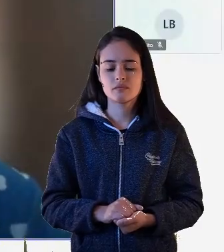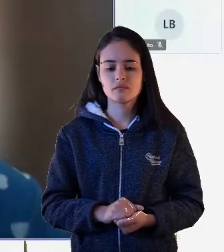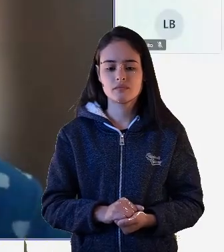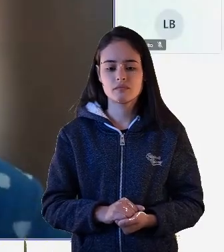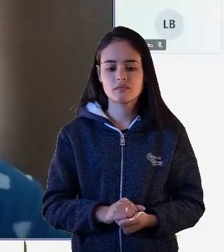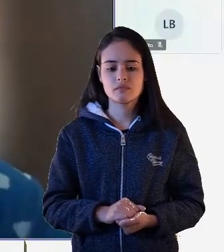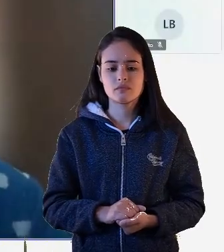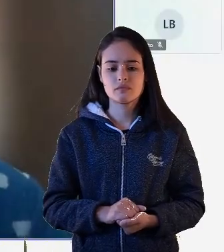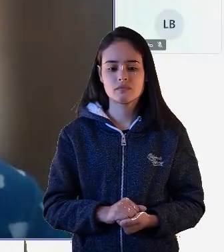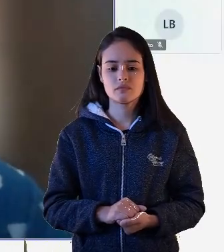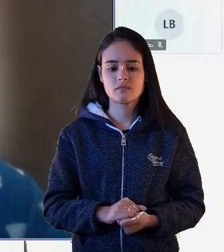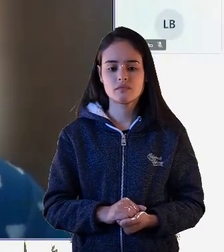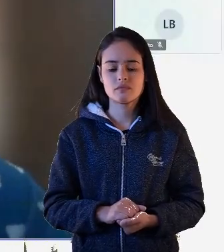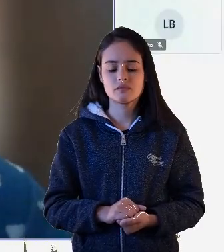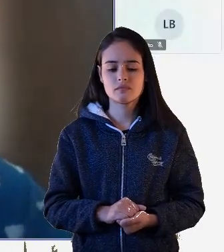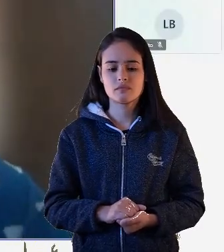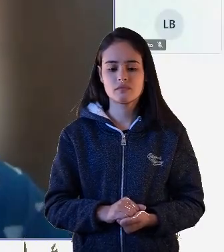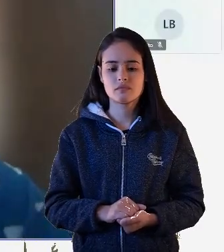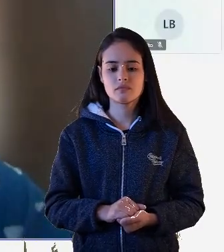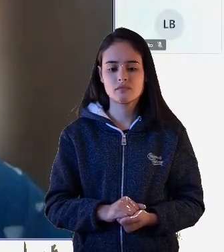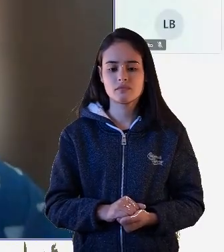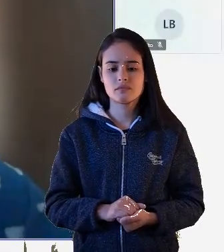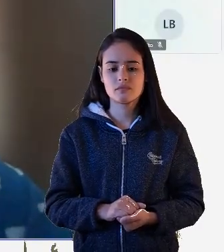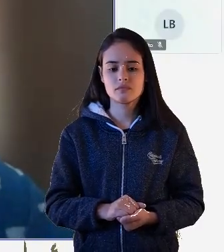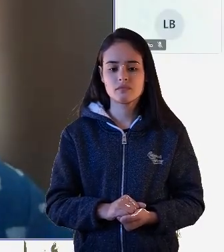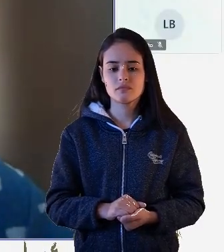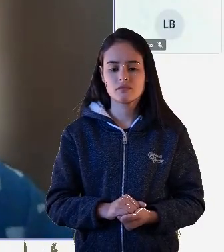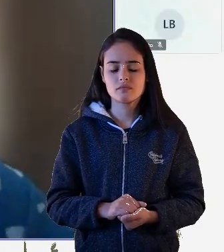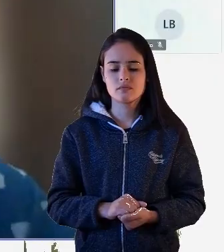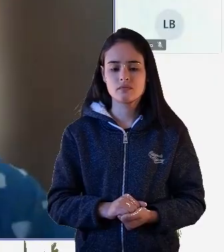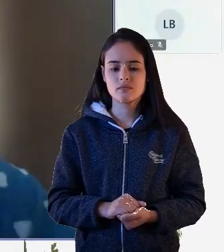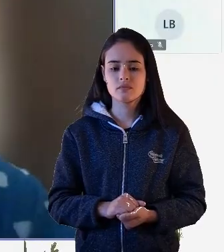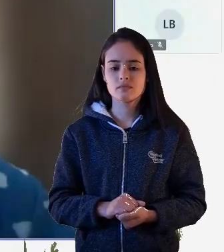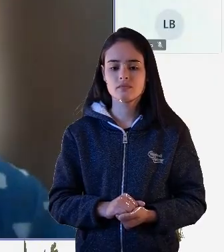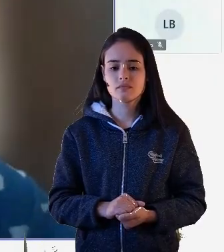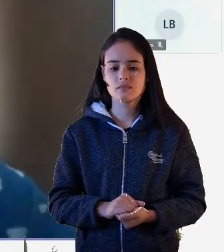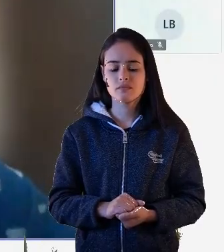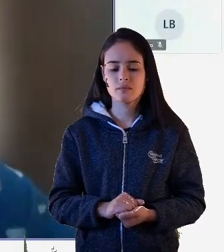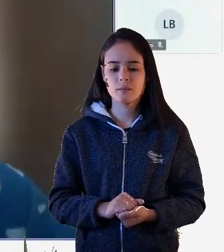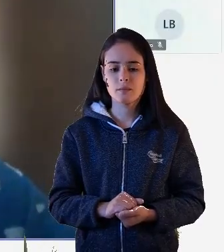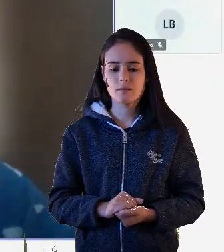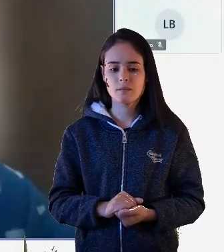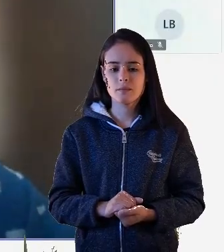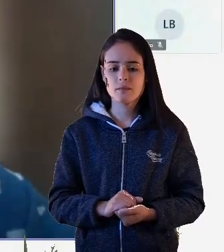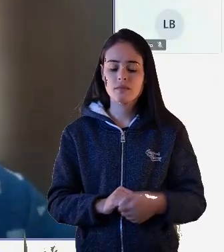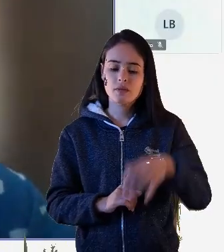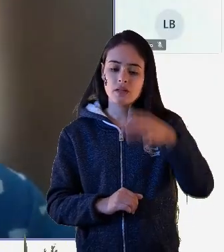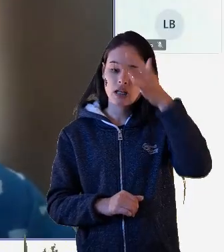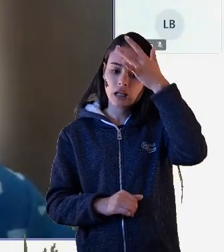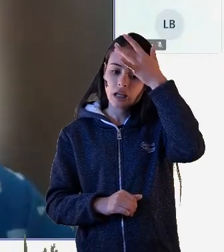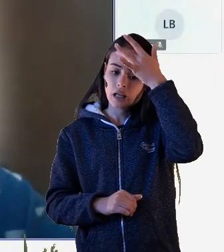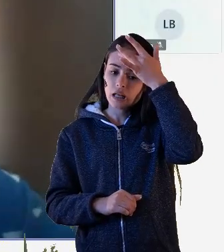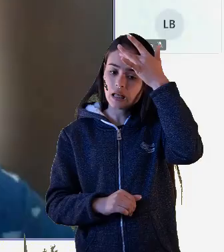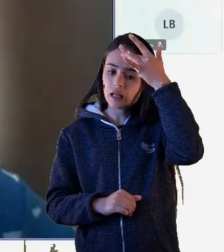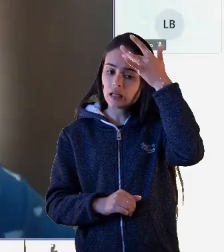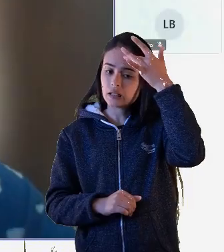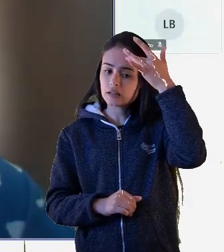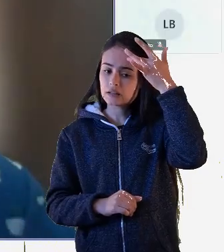Seguro, que as pessoas que estavam ali são facilmente, né, catequizáveis,